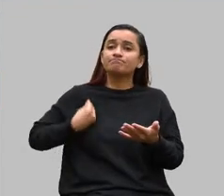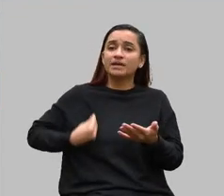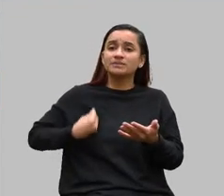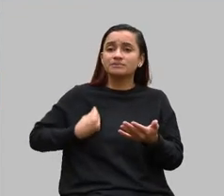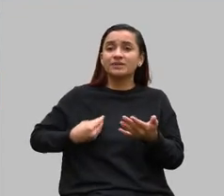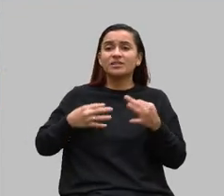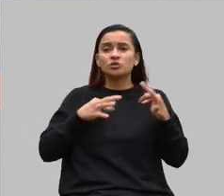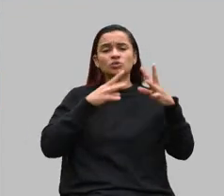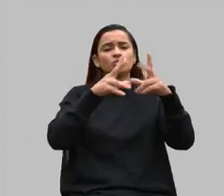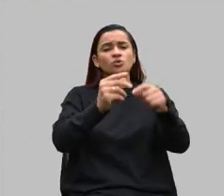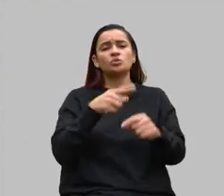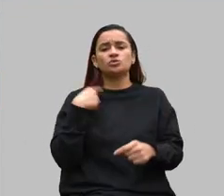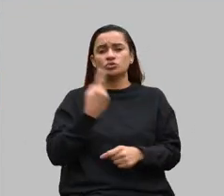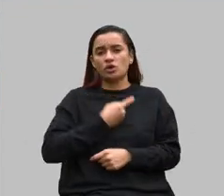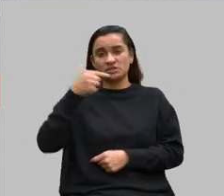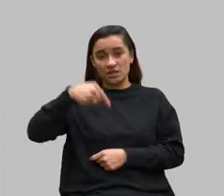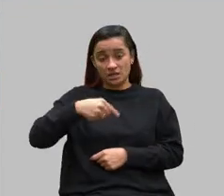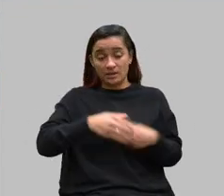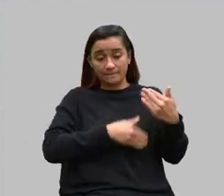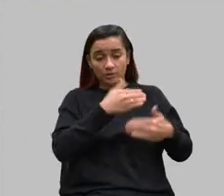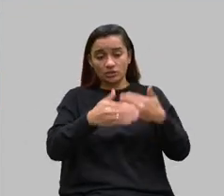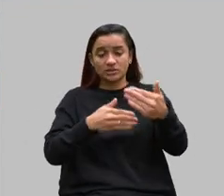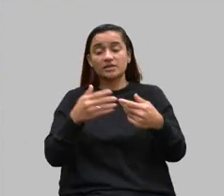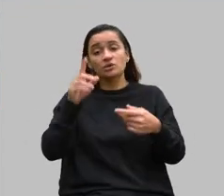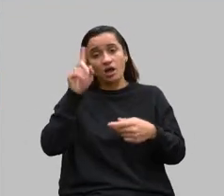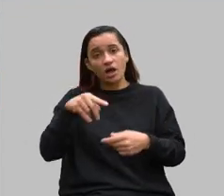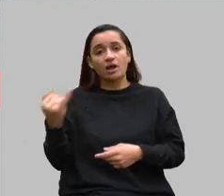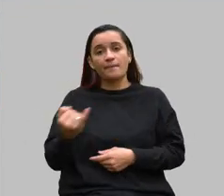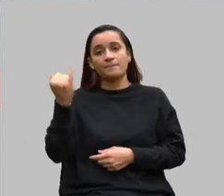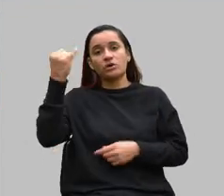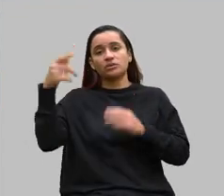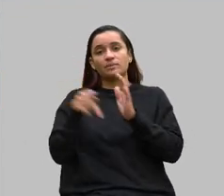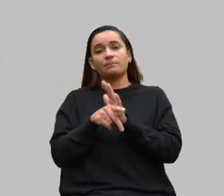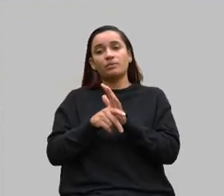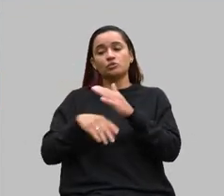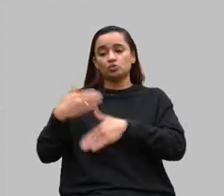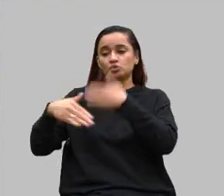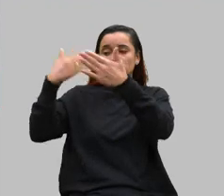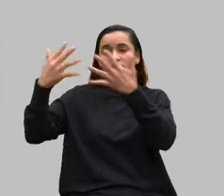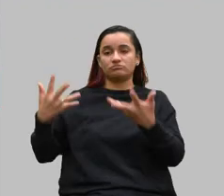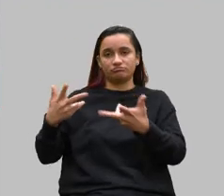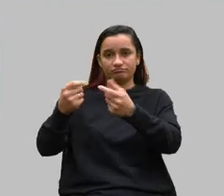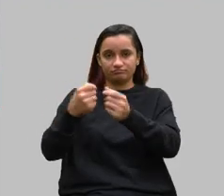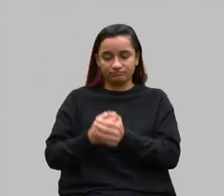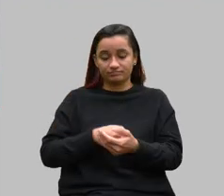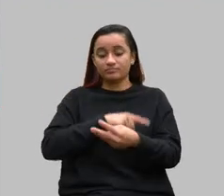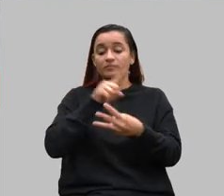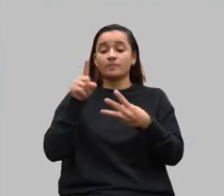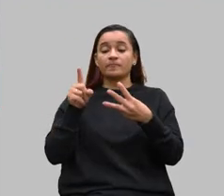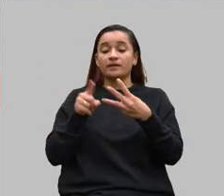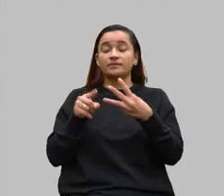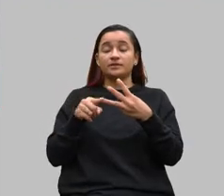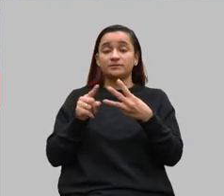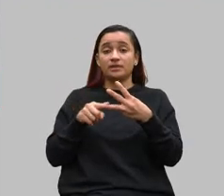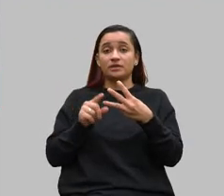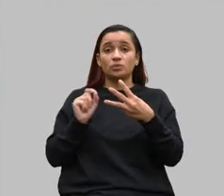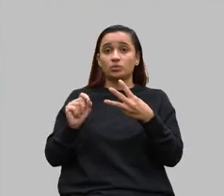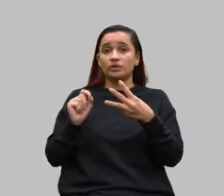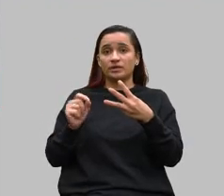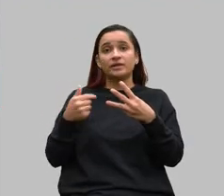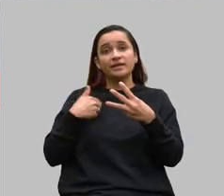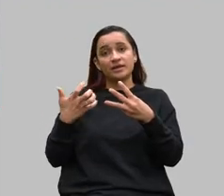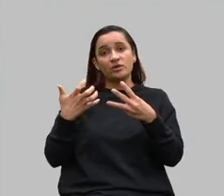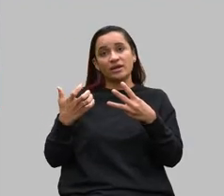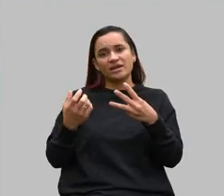nós que estamos aqui né desse processo vai ser fundamental pro Sucesso dele e e um terceiro flanco de batalha deputada e eu queria gastar